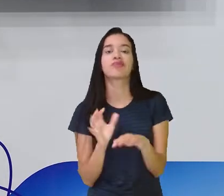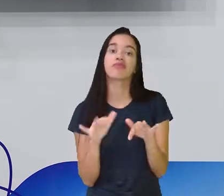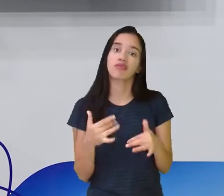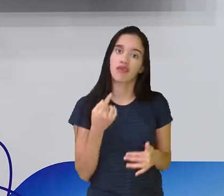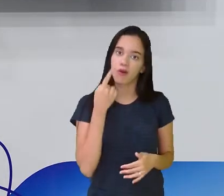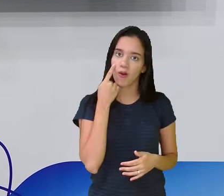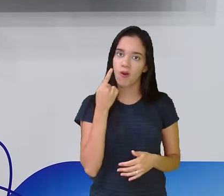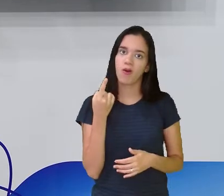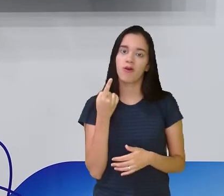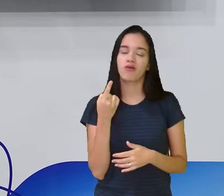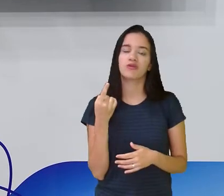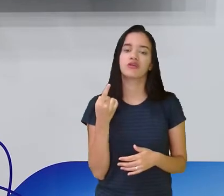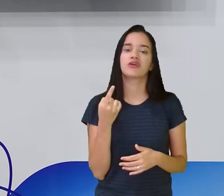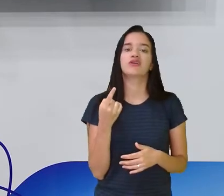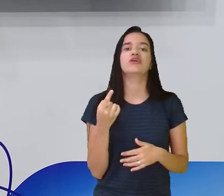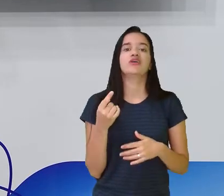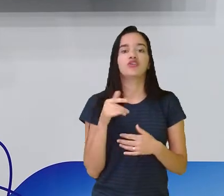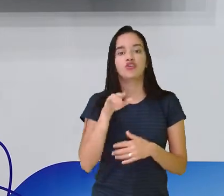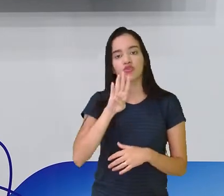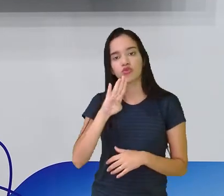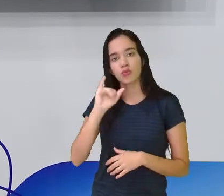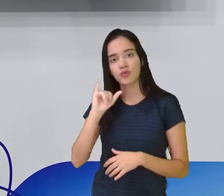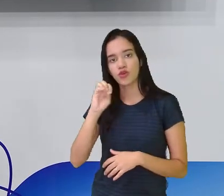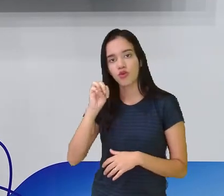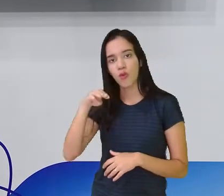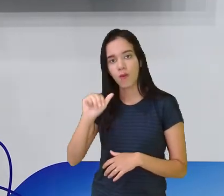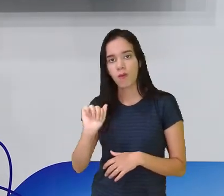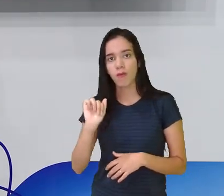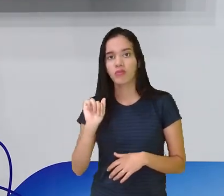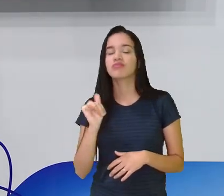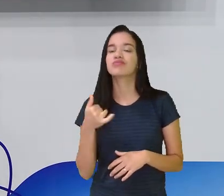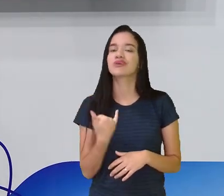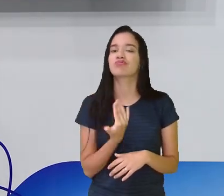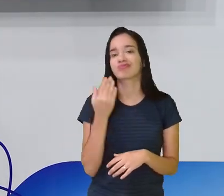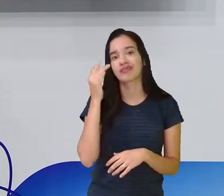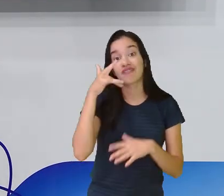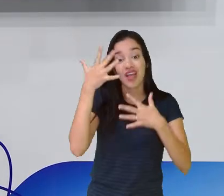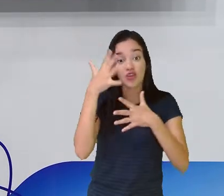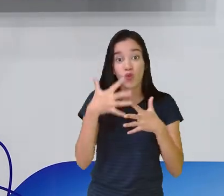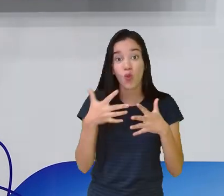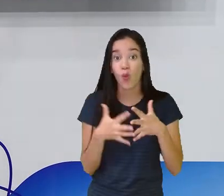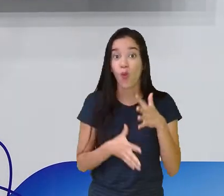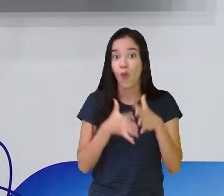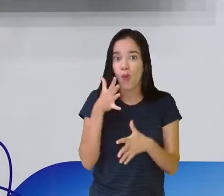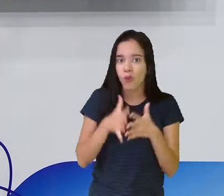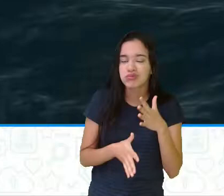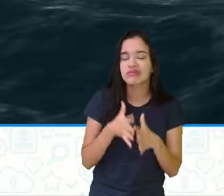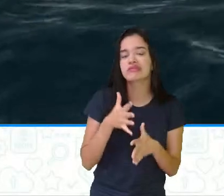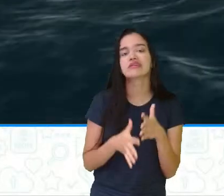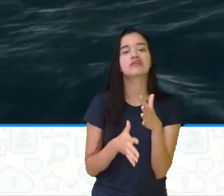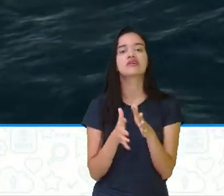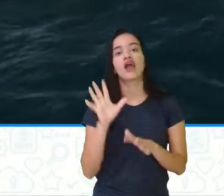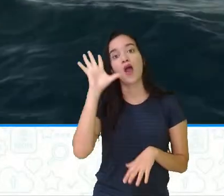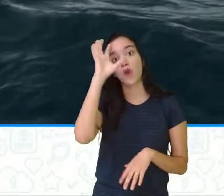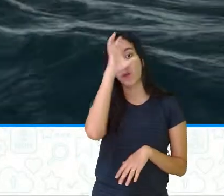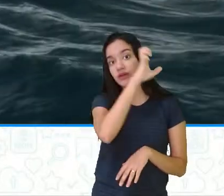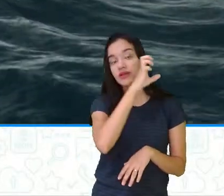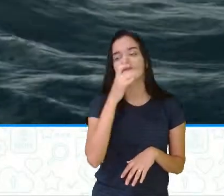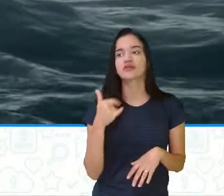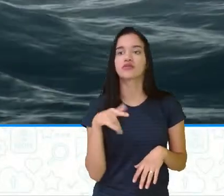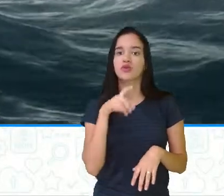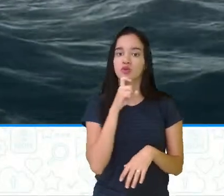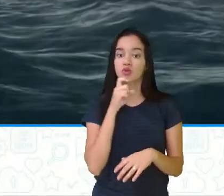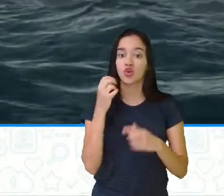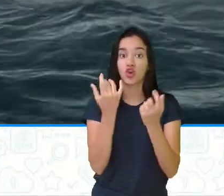olha, o nosso bioma só vai se comprometer, gente. Vai ficar cada vez mais complicado. Isso acontece o quê? Geleira